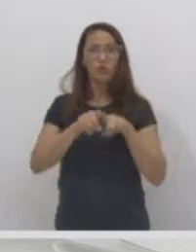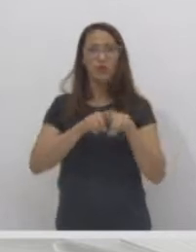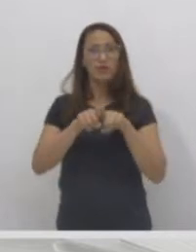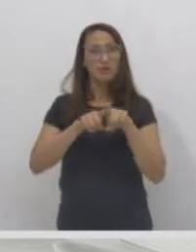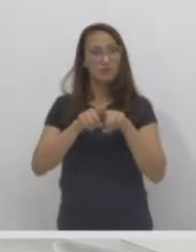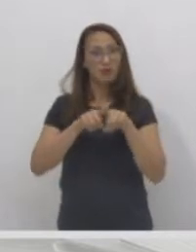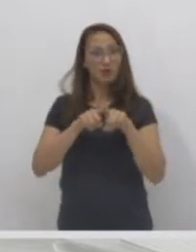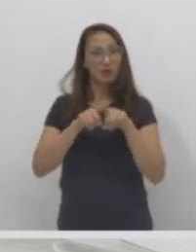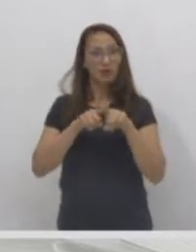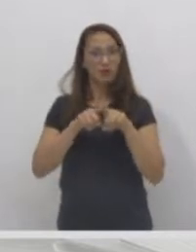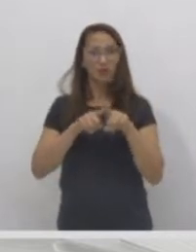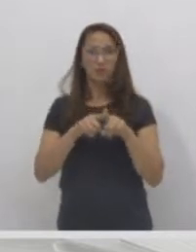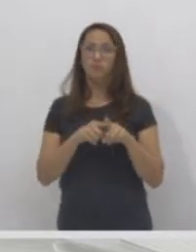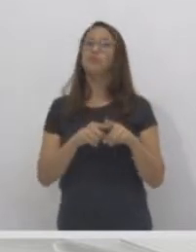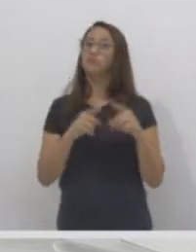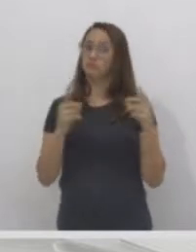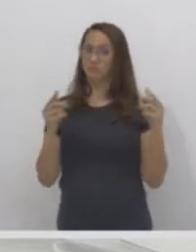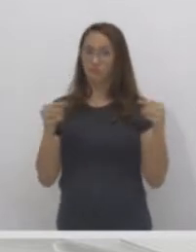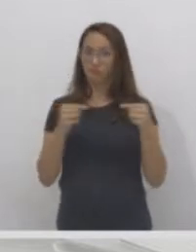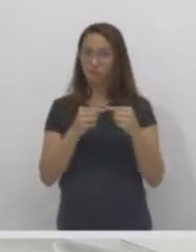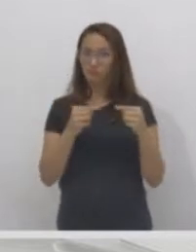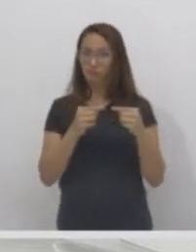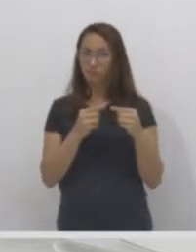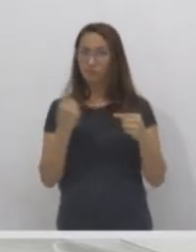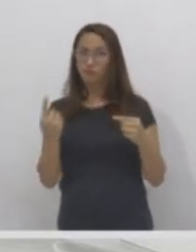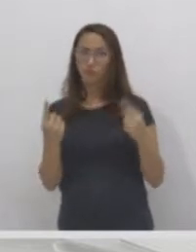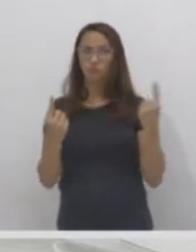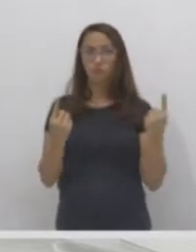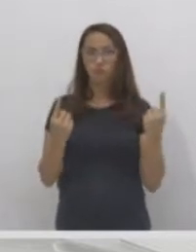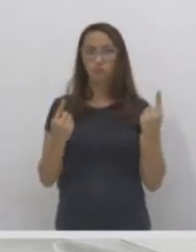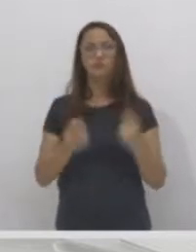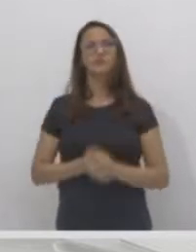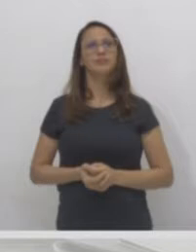que essa coluna de substantivos, ela